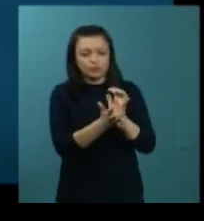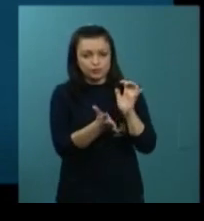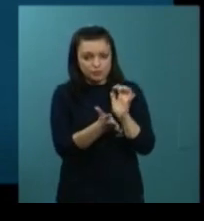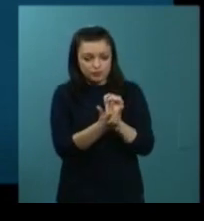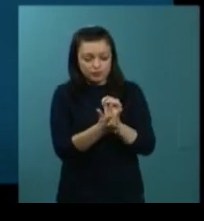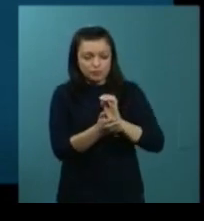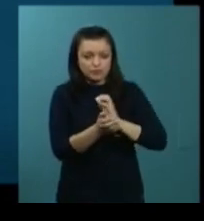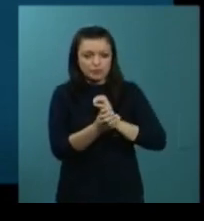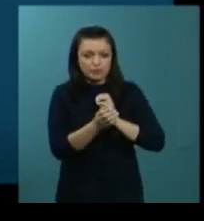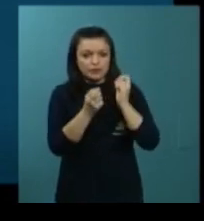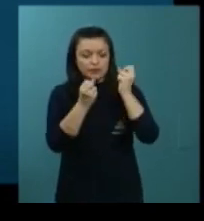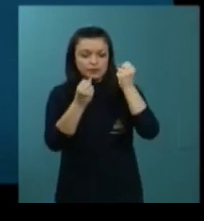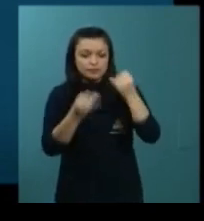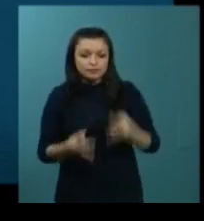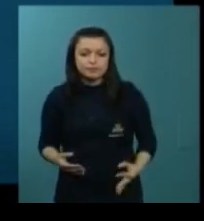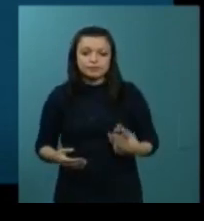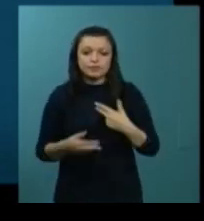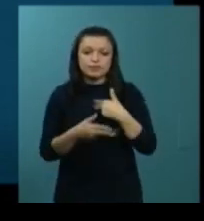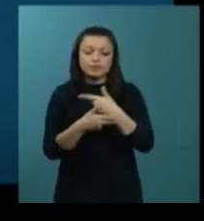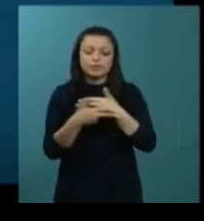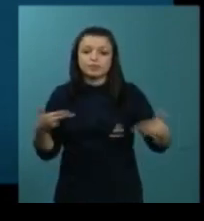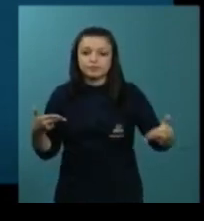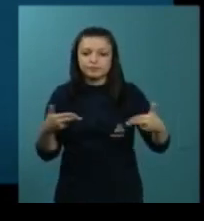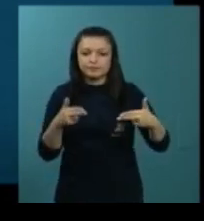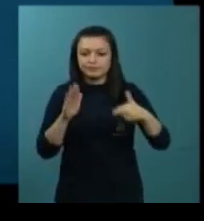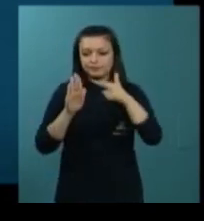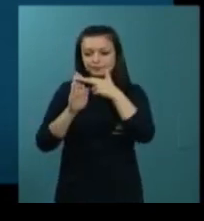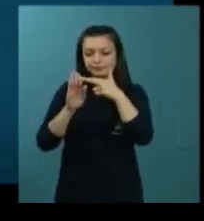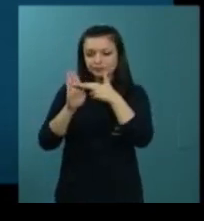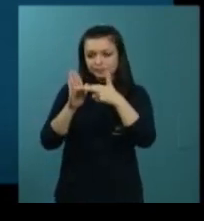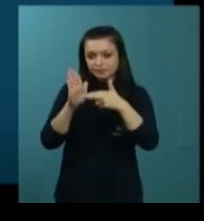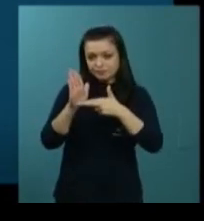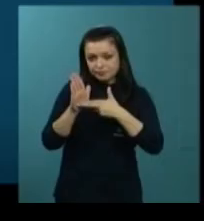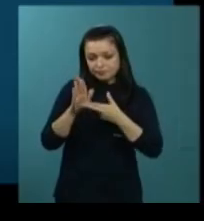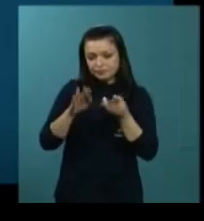partir de uma determinada